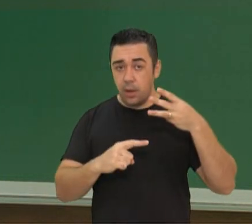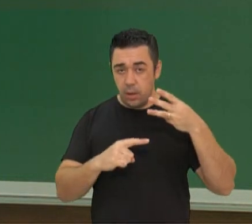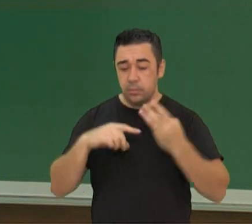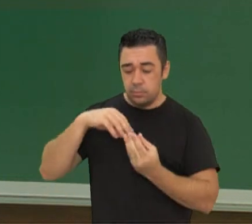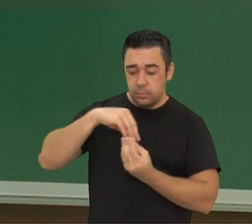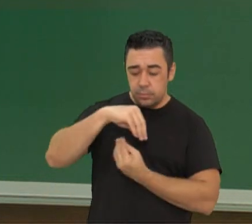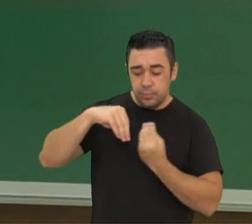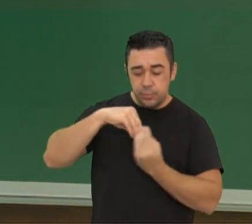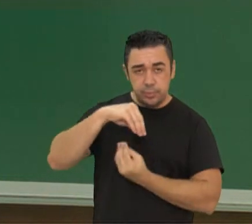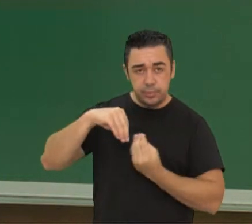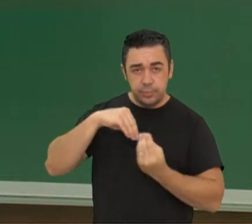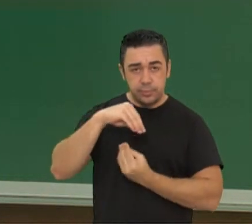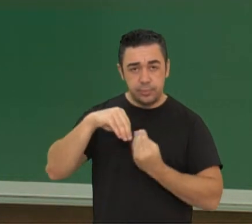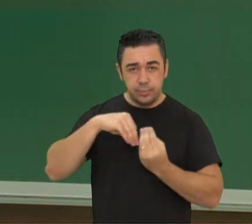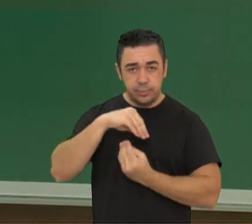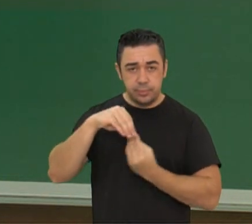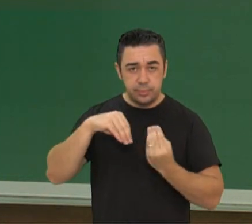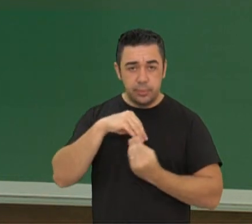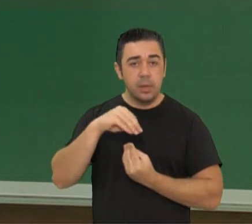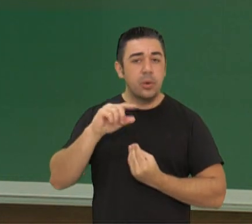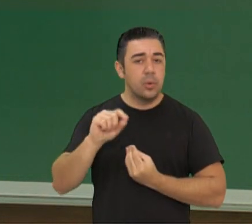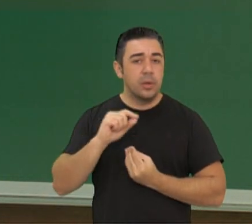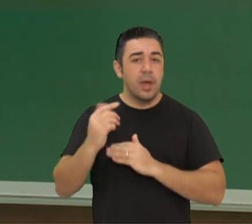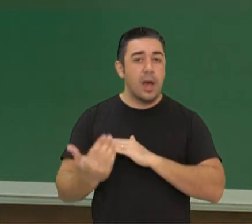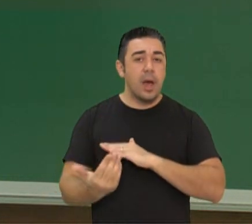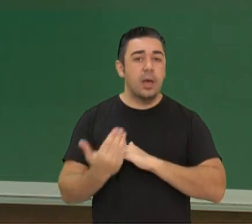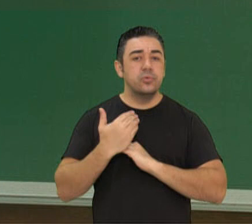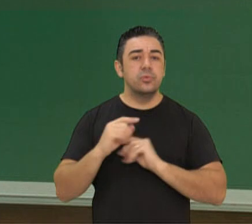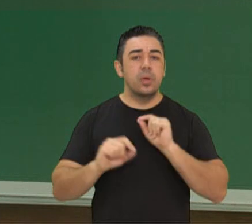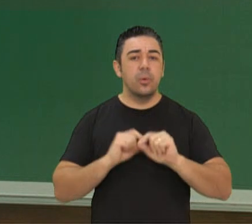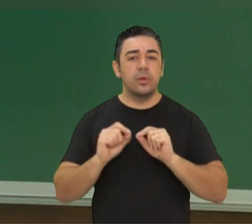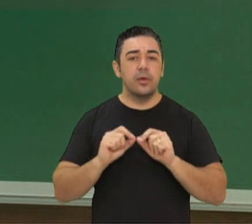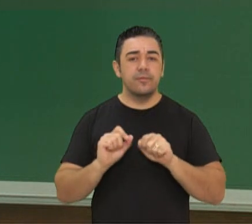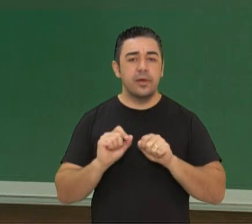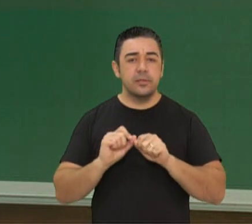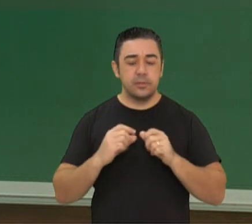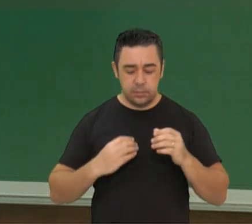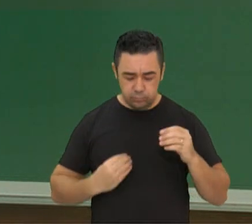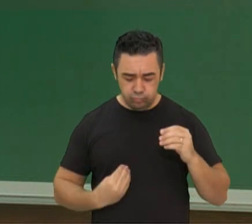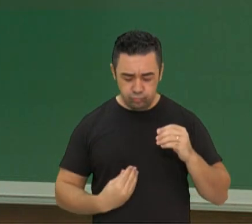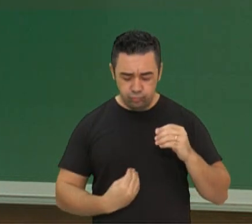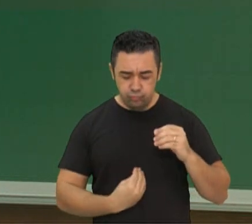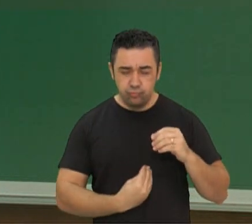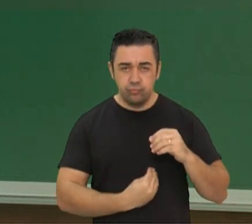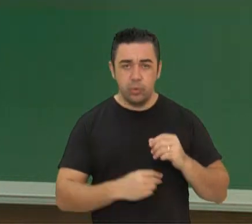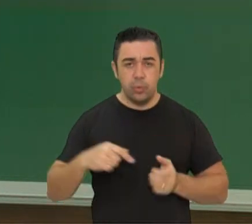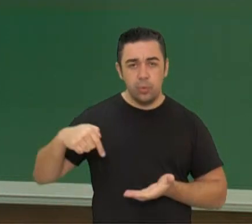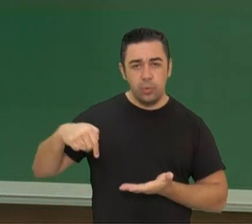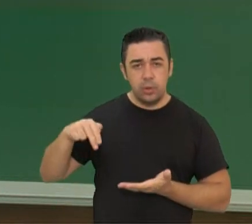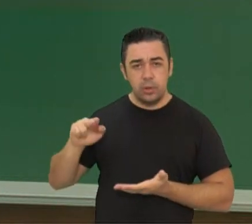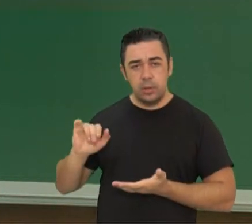essas substâncias vão ajudar na digestão daquele quimo, ok?